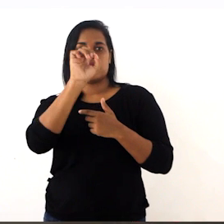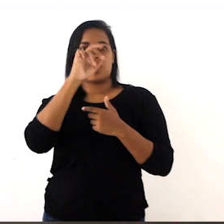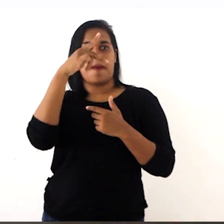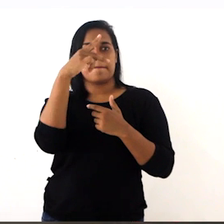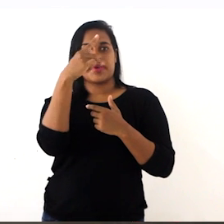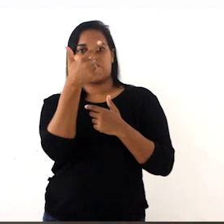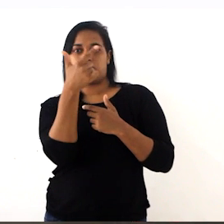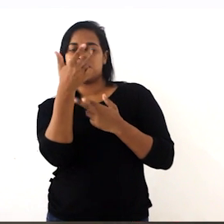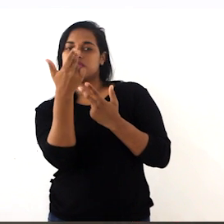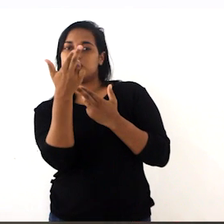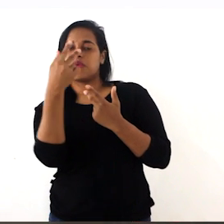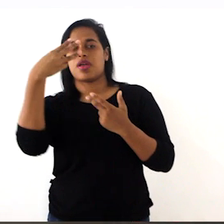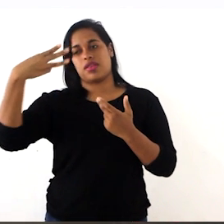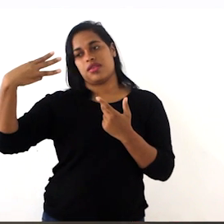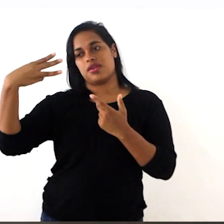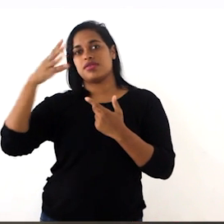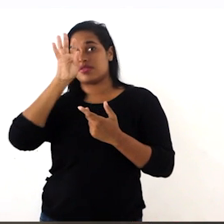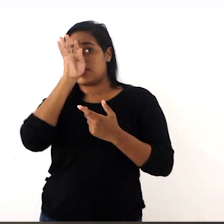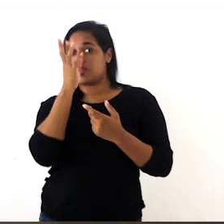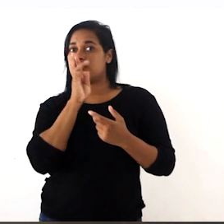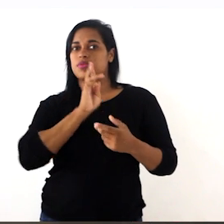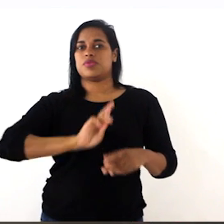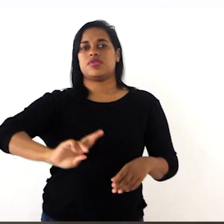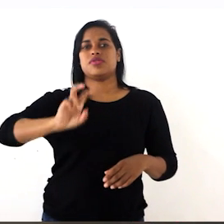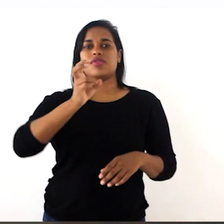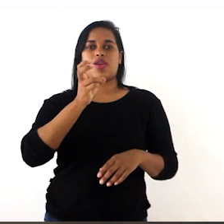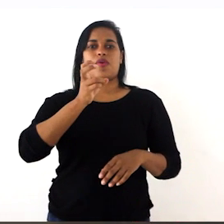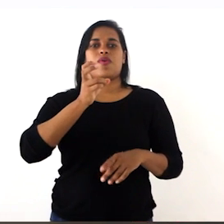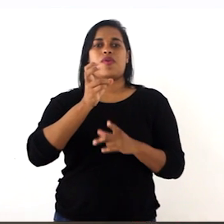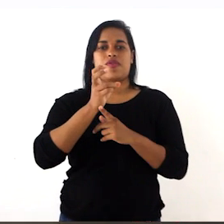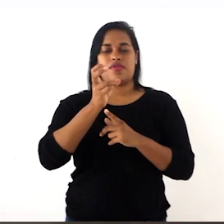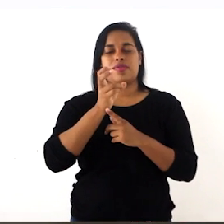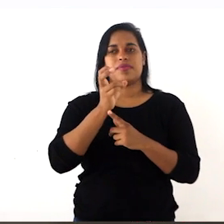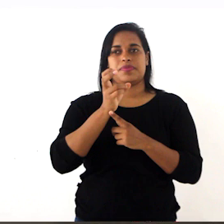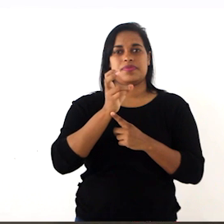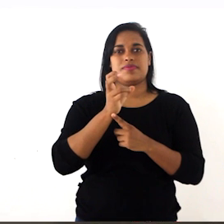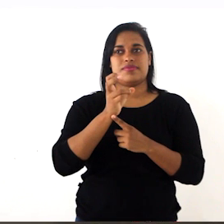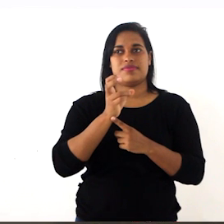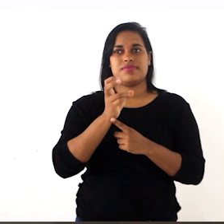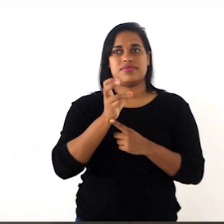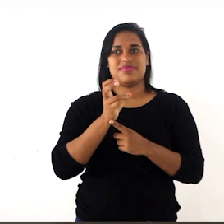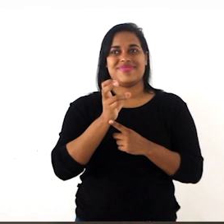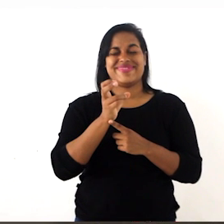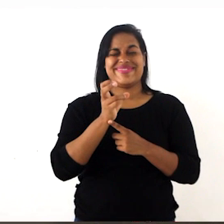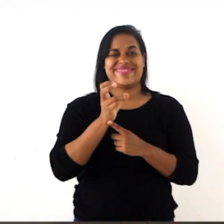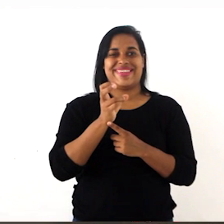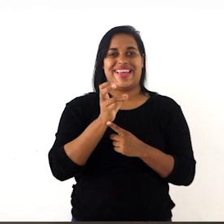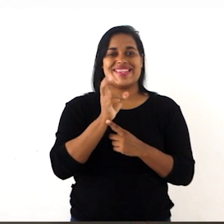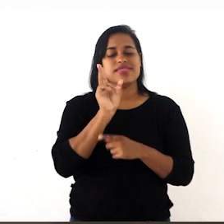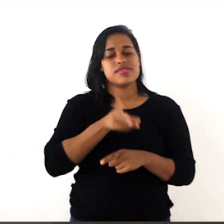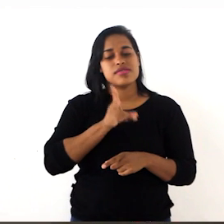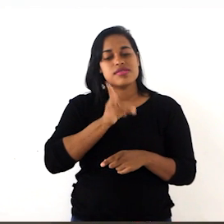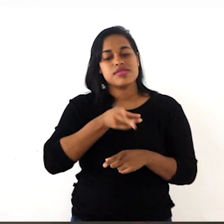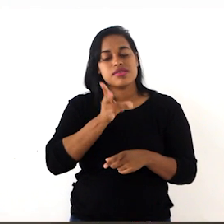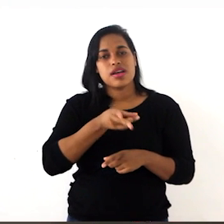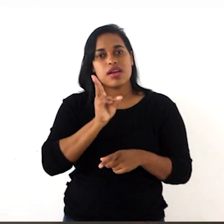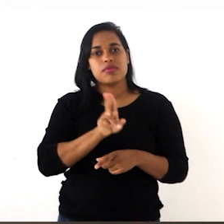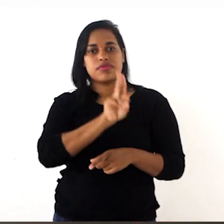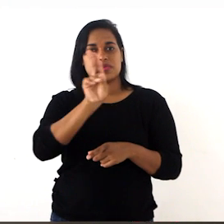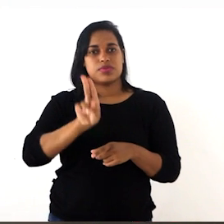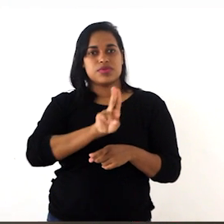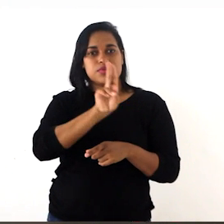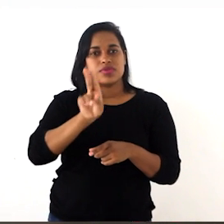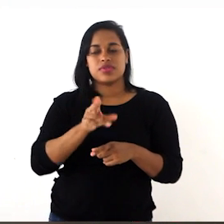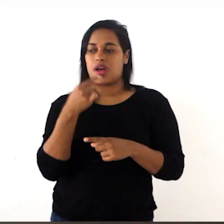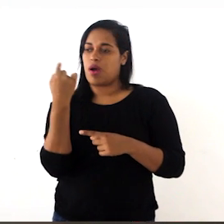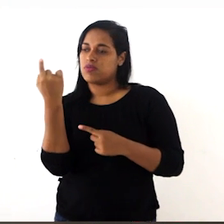a 3. E aqui ele mostra o resultado 5. Então, sempre podemos enviar por um ou